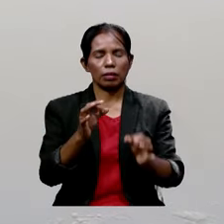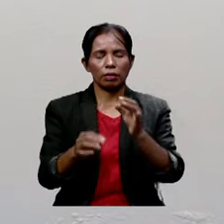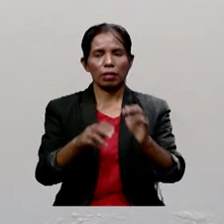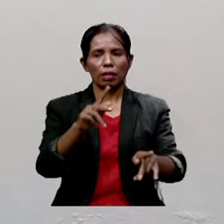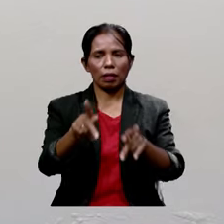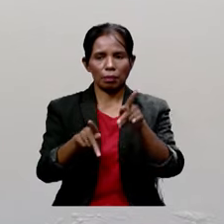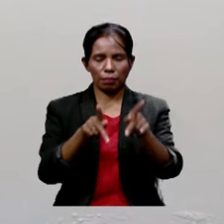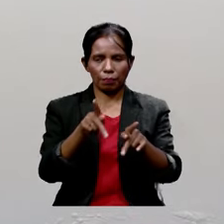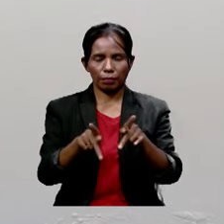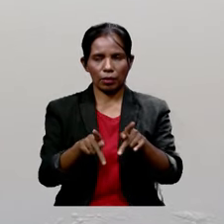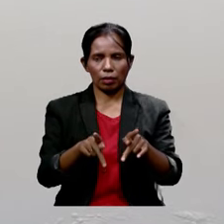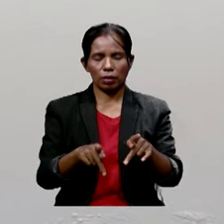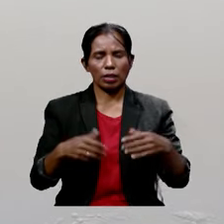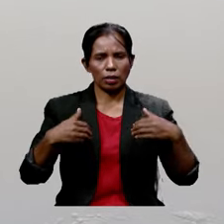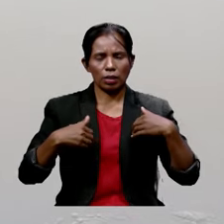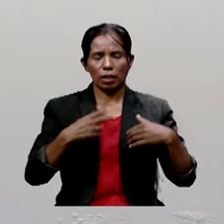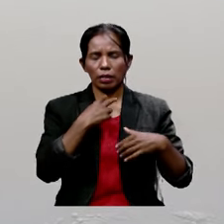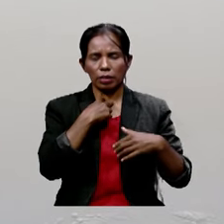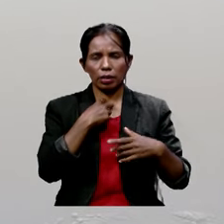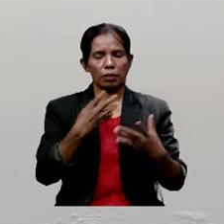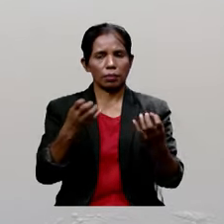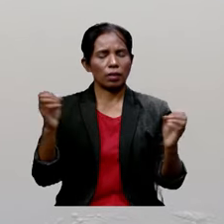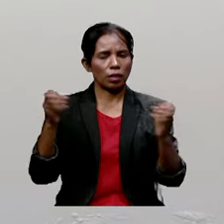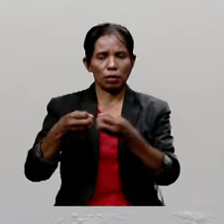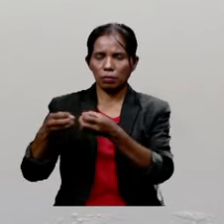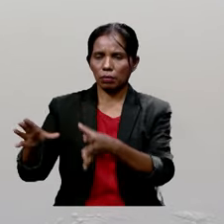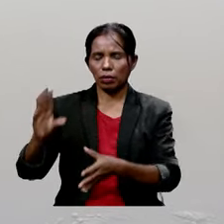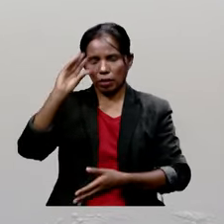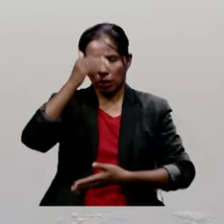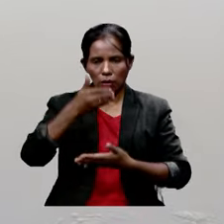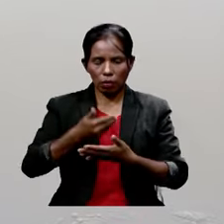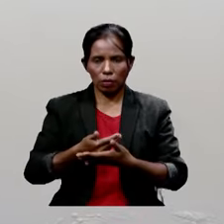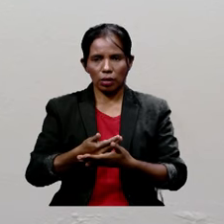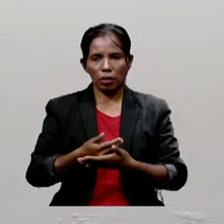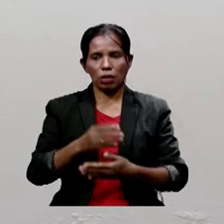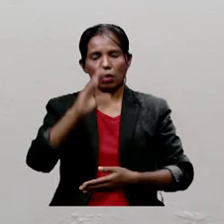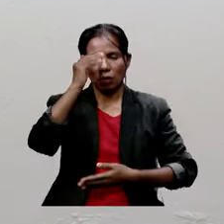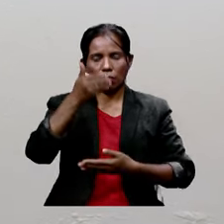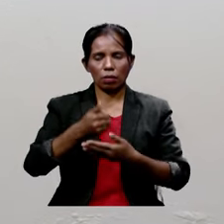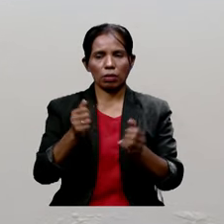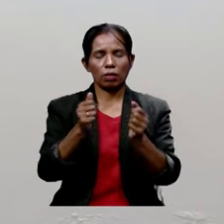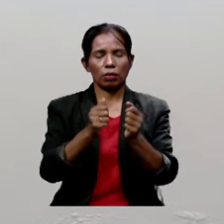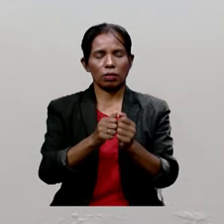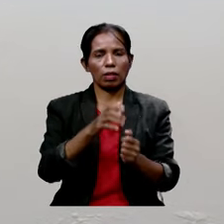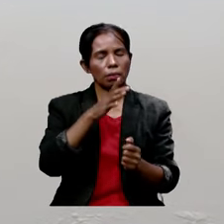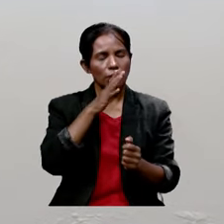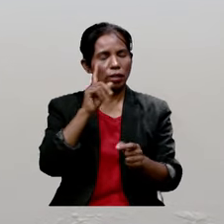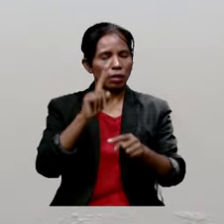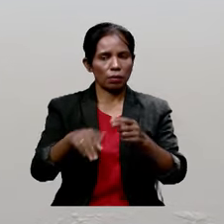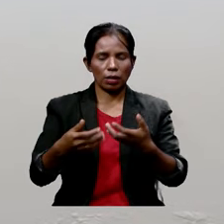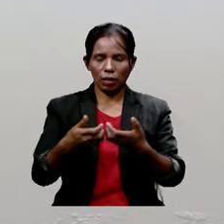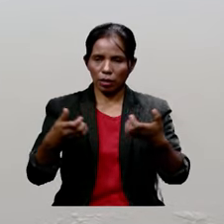emanebe depresao, maybe nia lahusik nini oang. Ne significa seda, oang ho inang nene labela haketak, nale